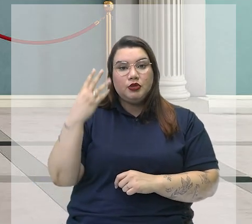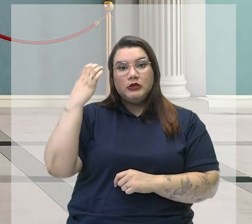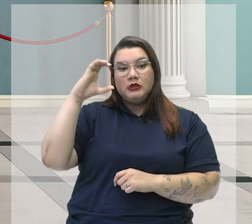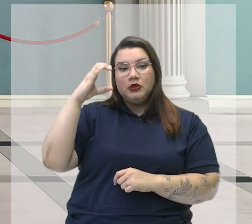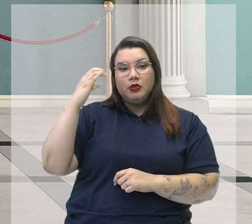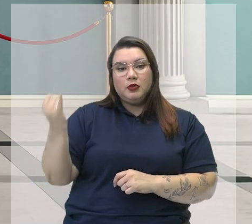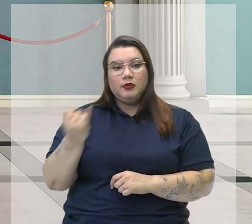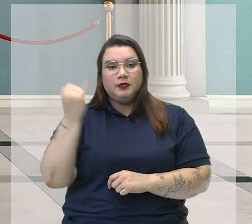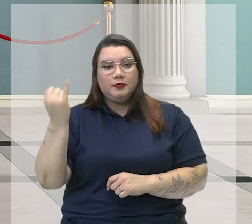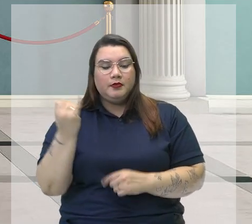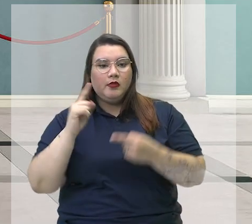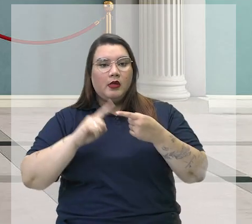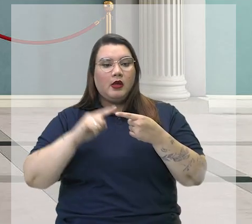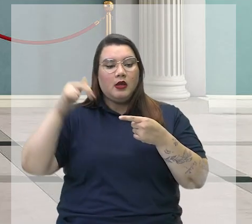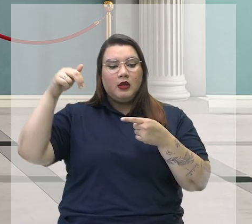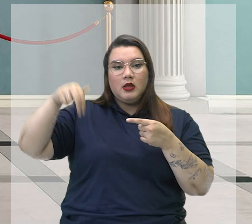cientistas: